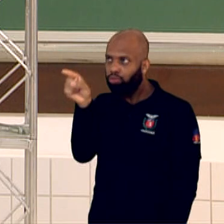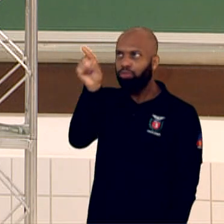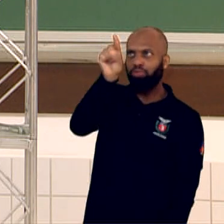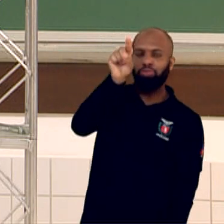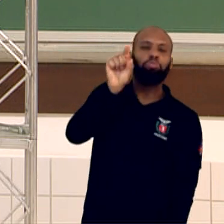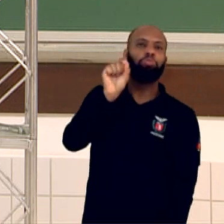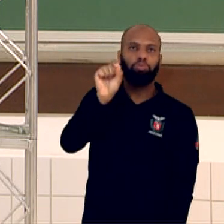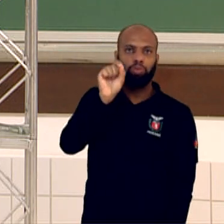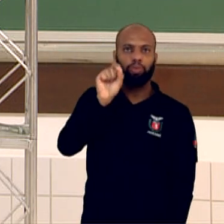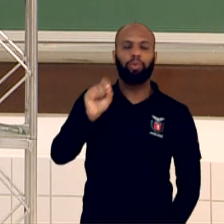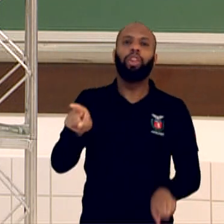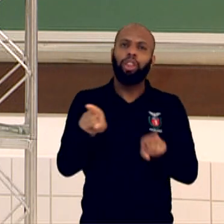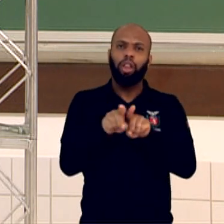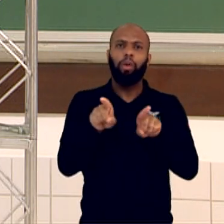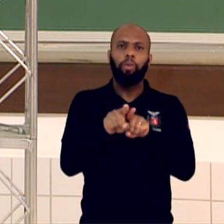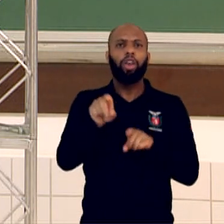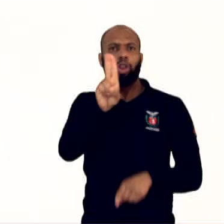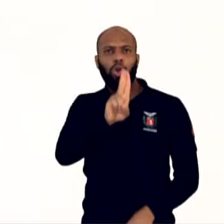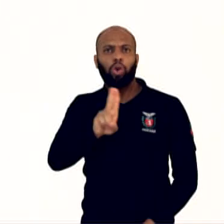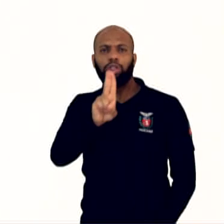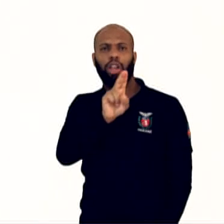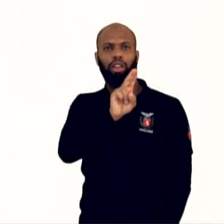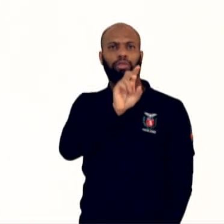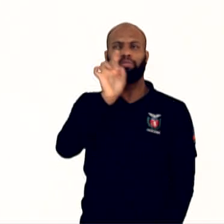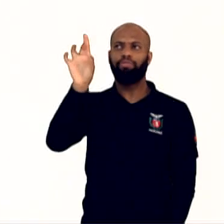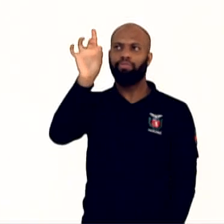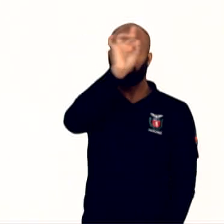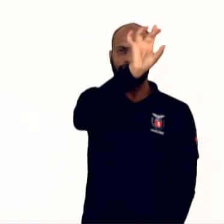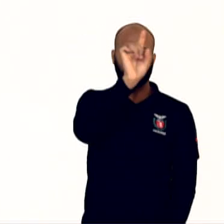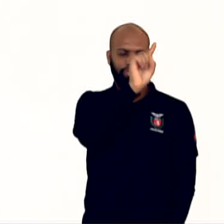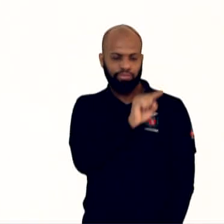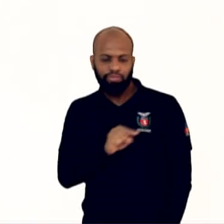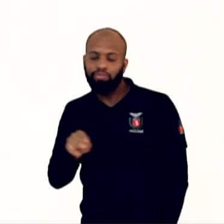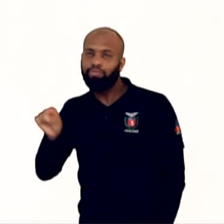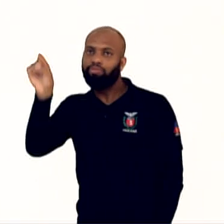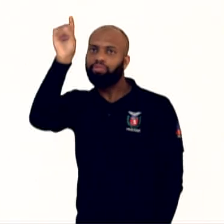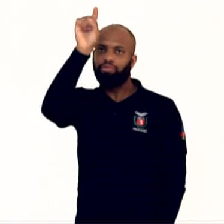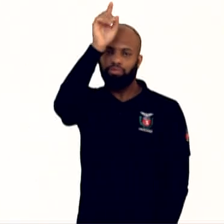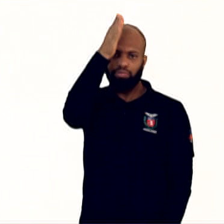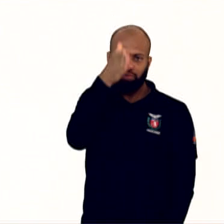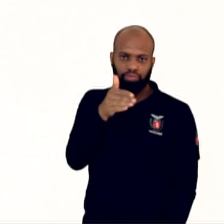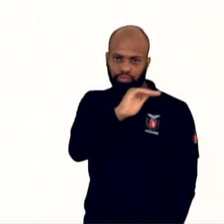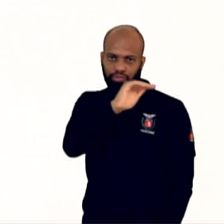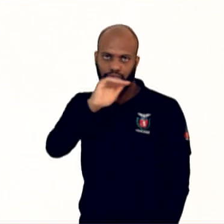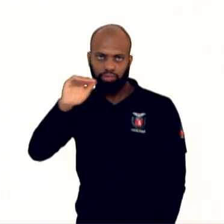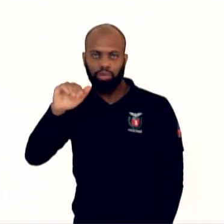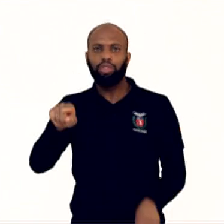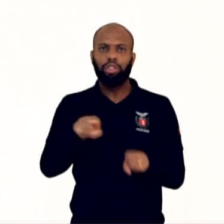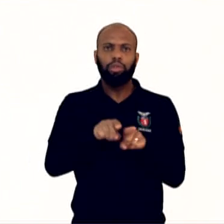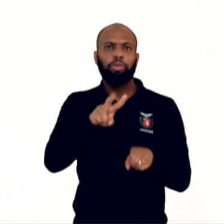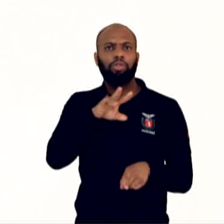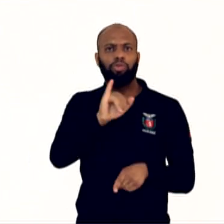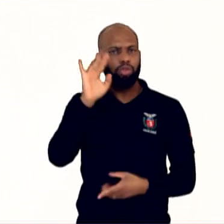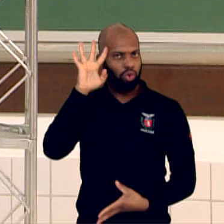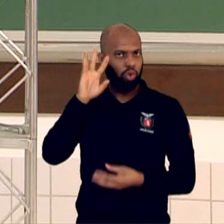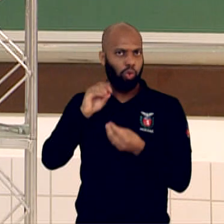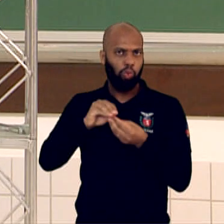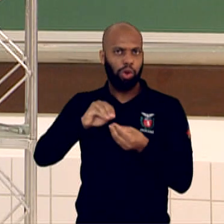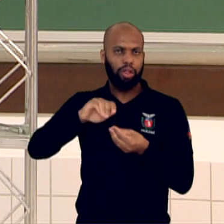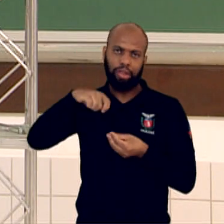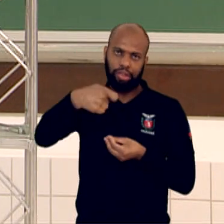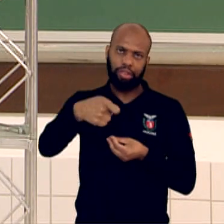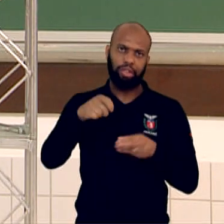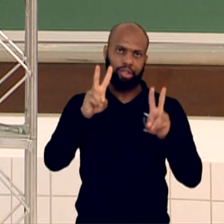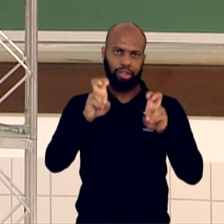ao primeiro quadrante. Tá? Então, são conceitos importantes que vão auxiliar vocês no entendimento e na compreensão da